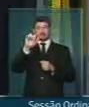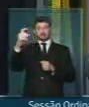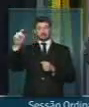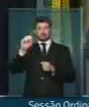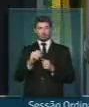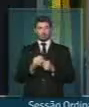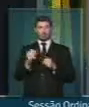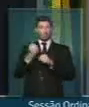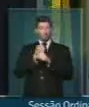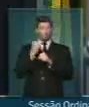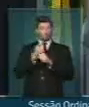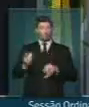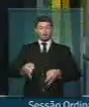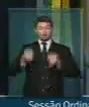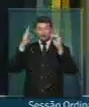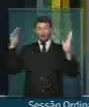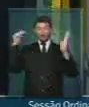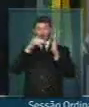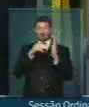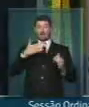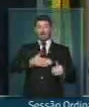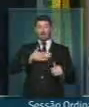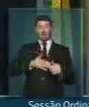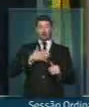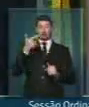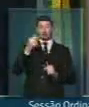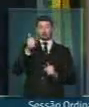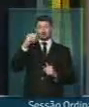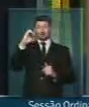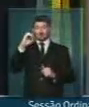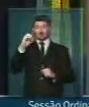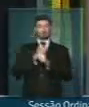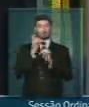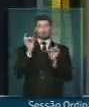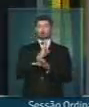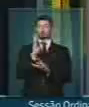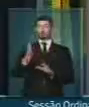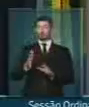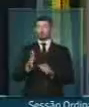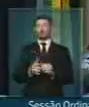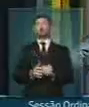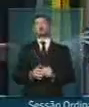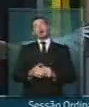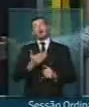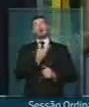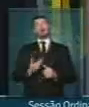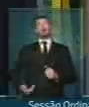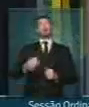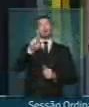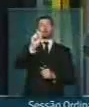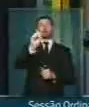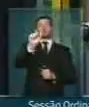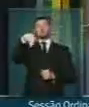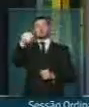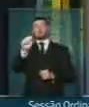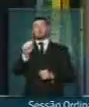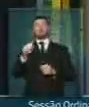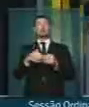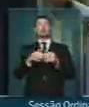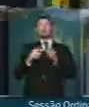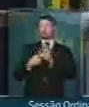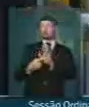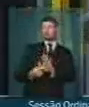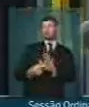prédios estarem construídos até agosto de 2010. A governadora Rosiana, no programa de televisão, mostrando maquete